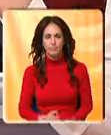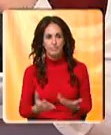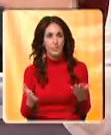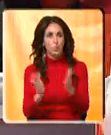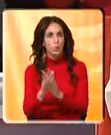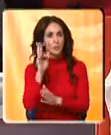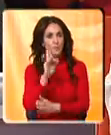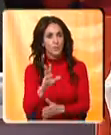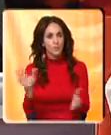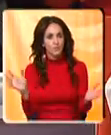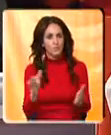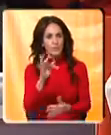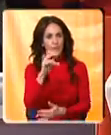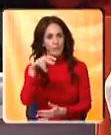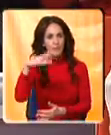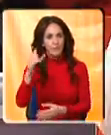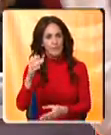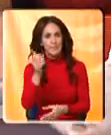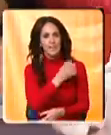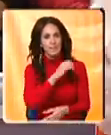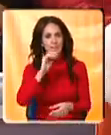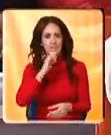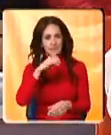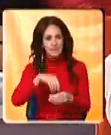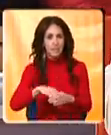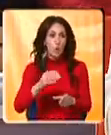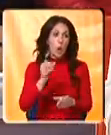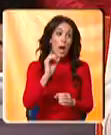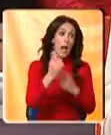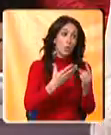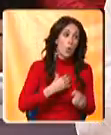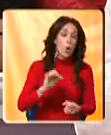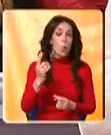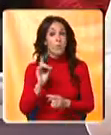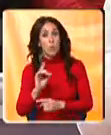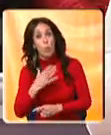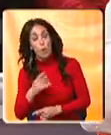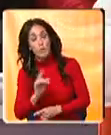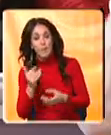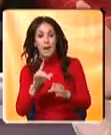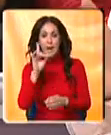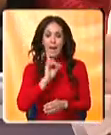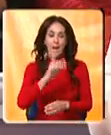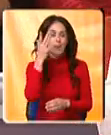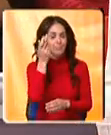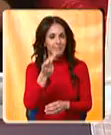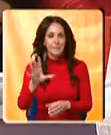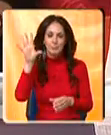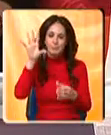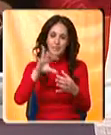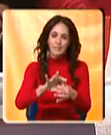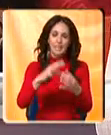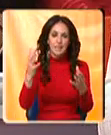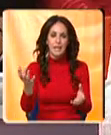Todos vimos a Fanny na Casa dos Segredos, todos gostámos ou não, o que é certo é que ela ficará para sempre ligada